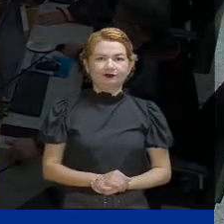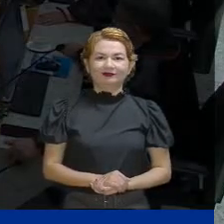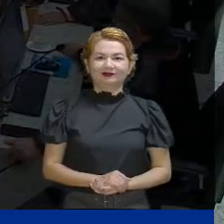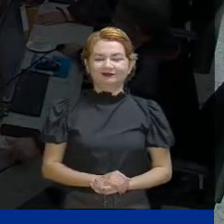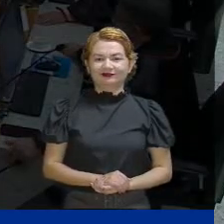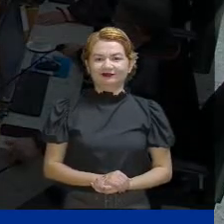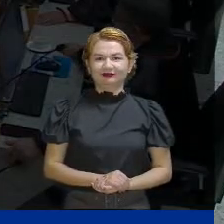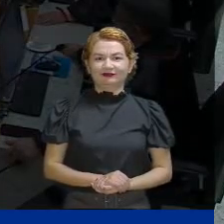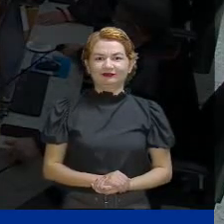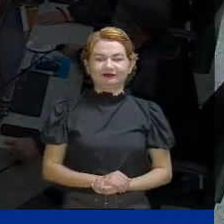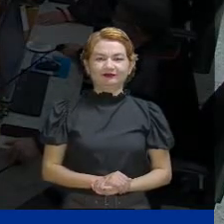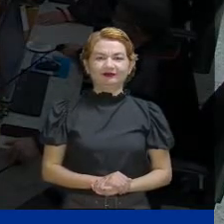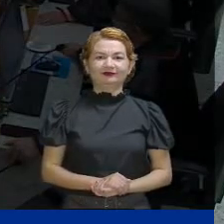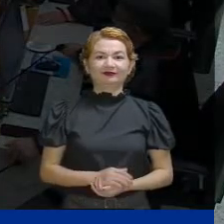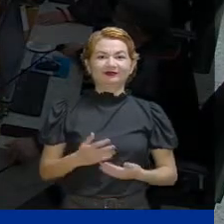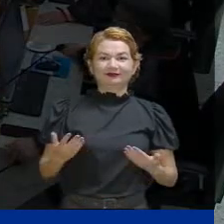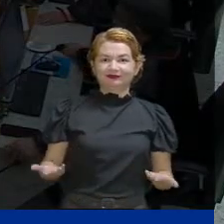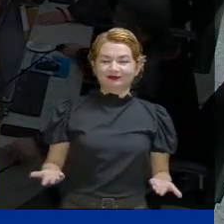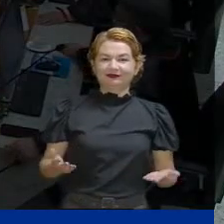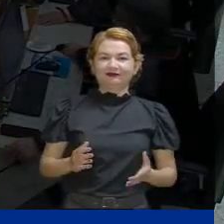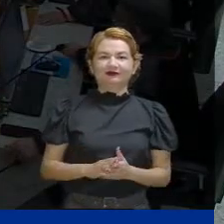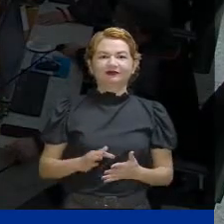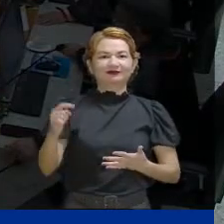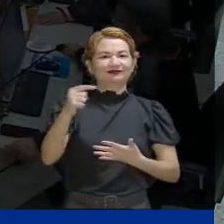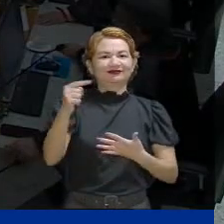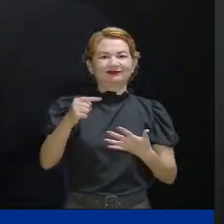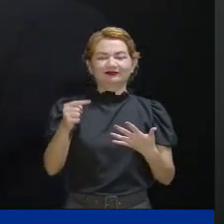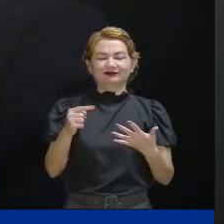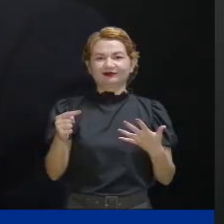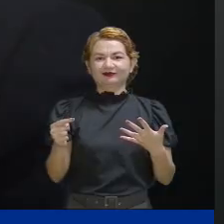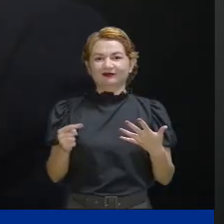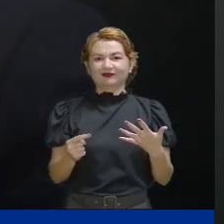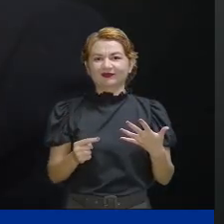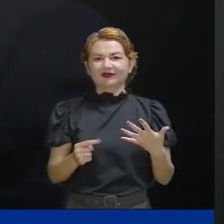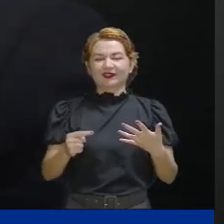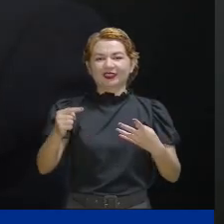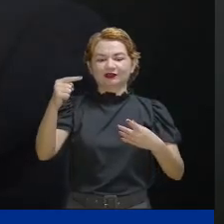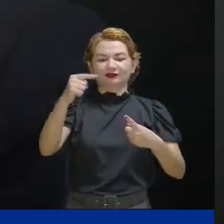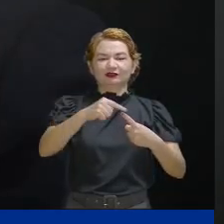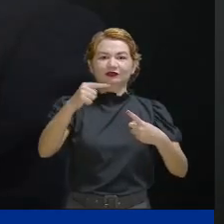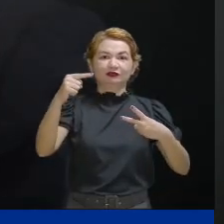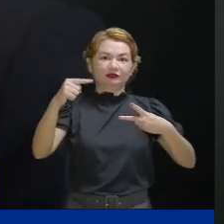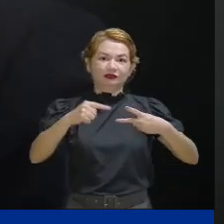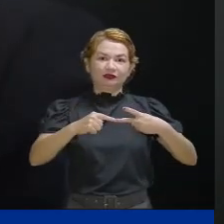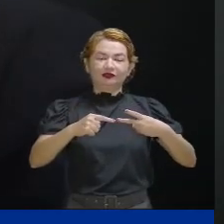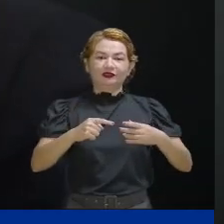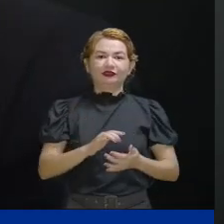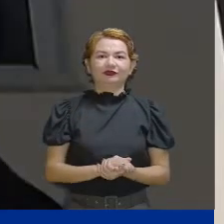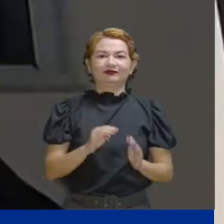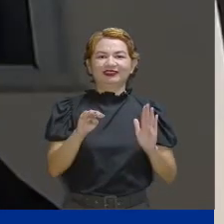Doutora Clã, eu penso que participo, mas aí como vogal do número 1 e 2 da pauta, né?